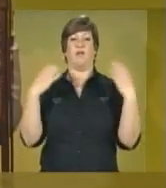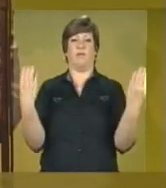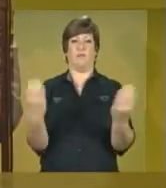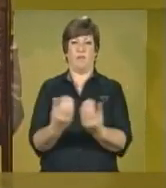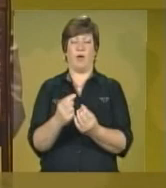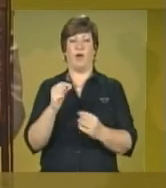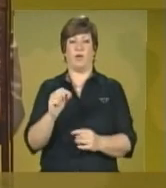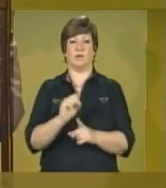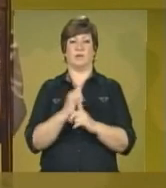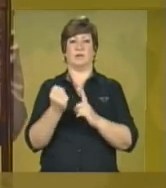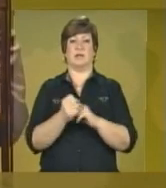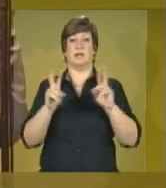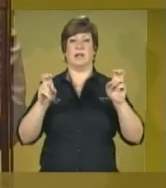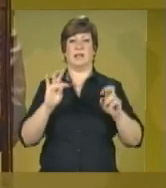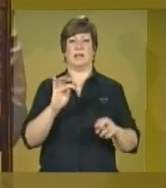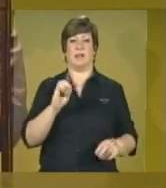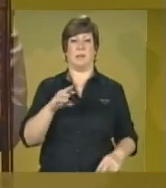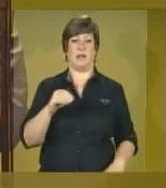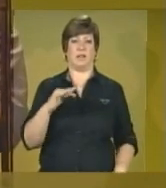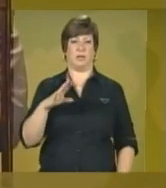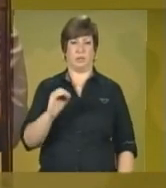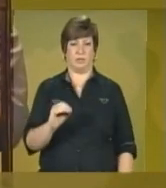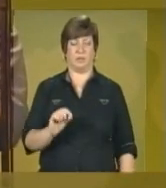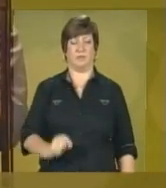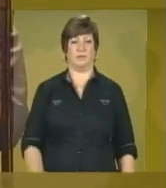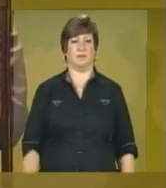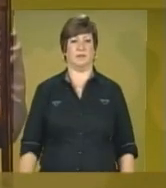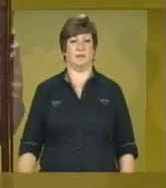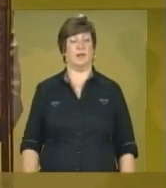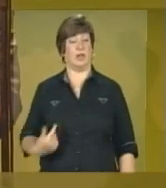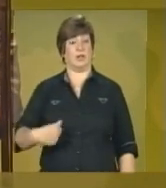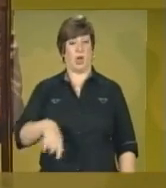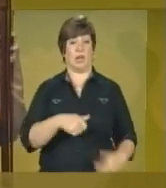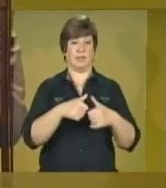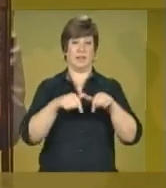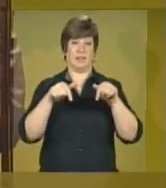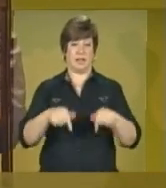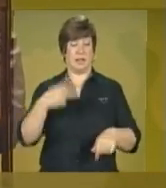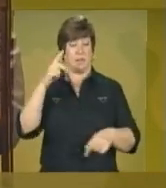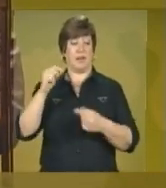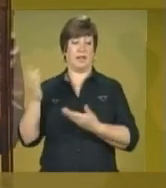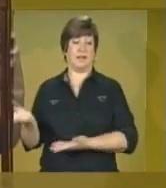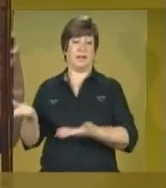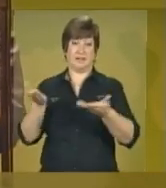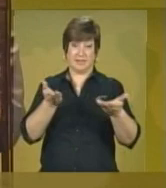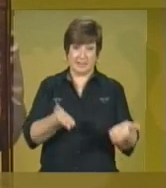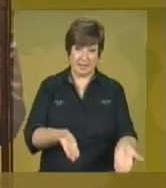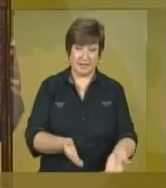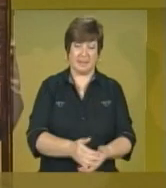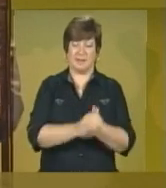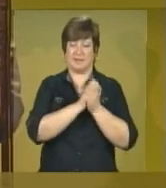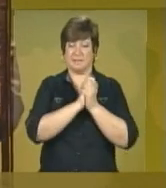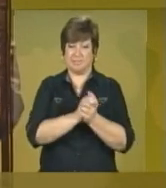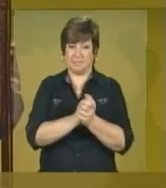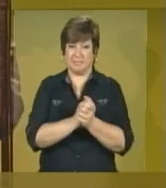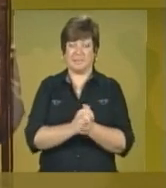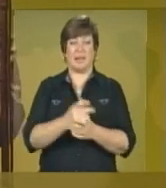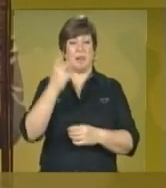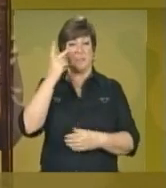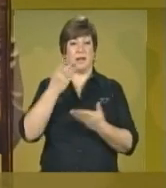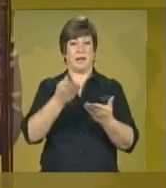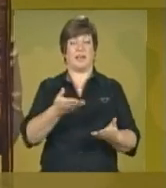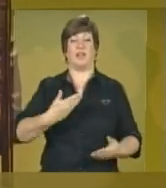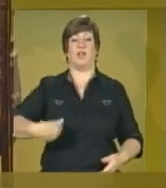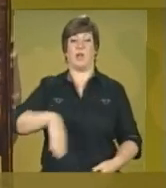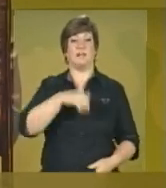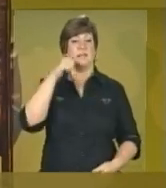nós estamos aqui para trazer a saudação para a nossa presidenta